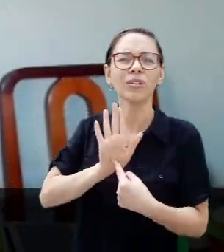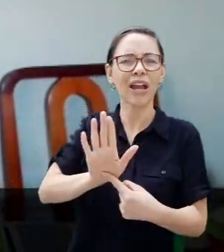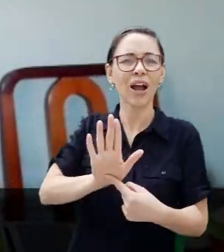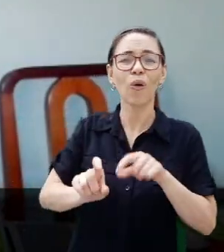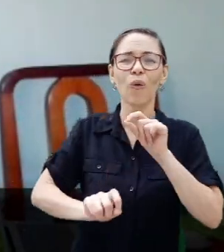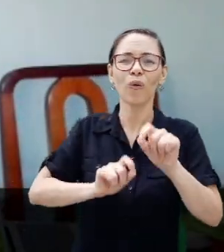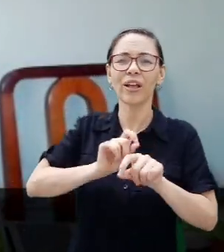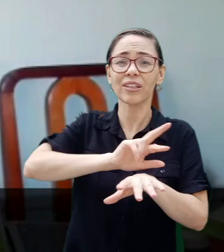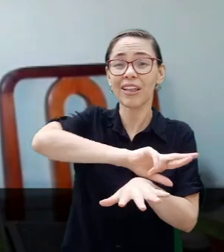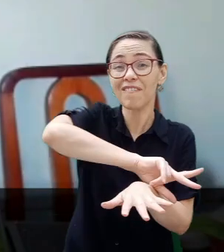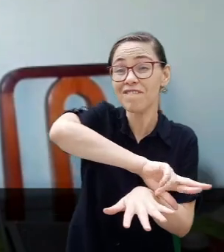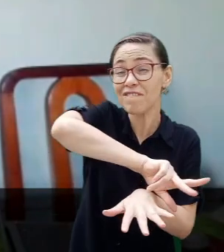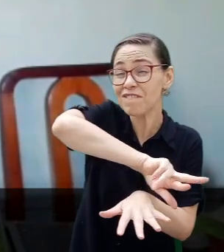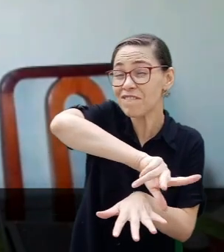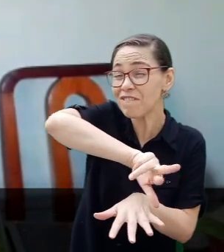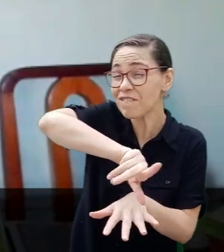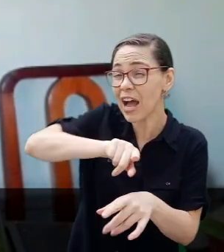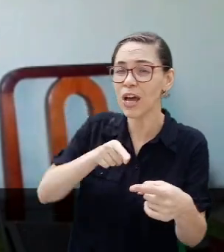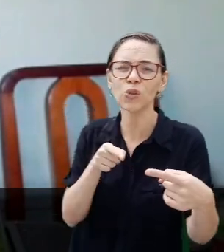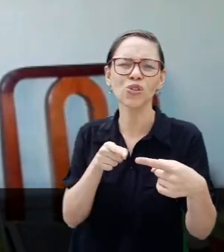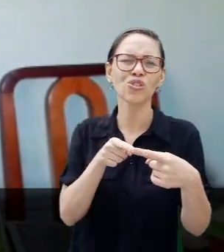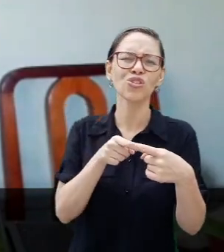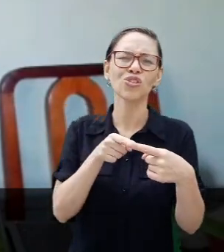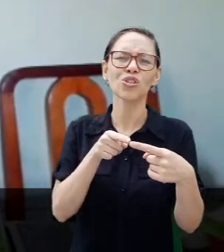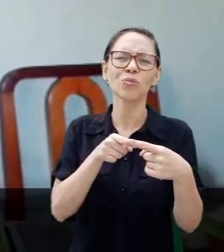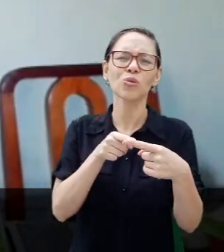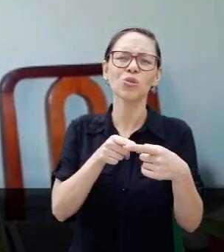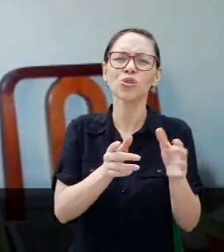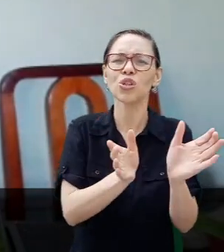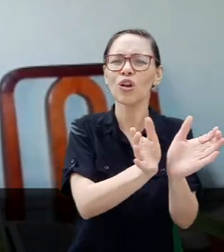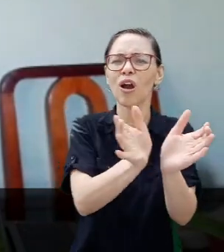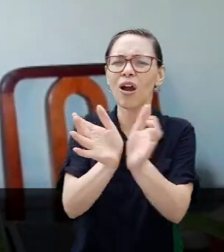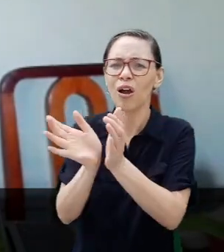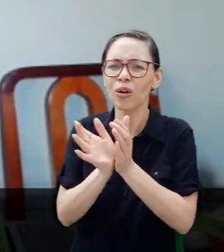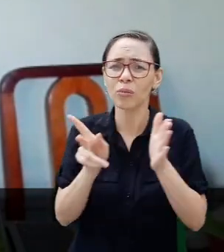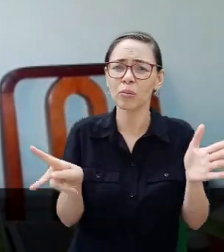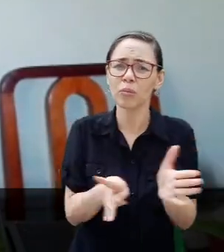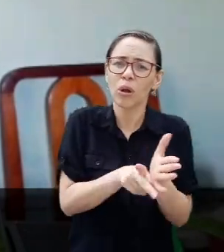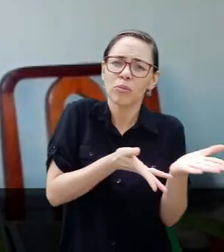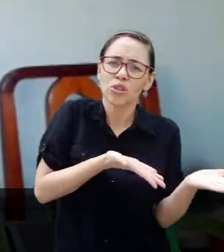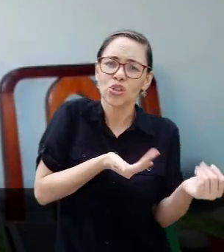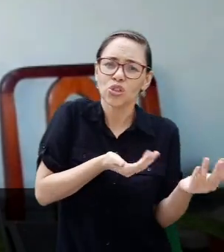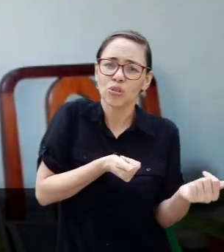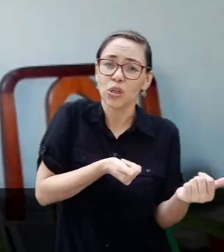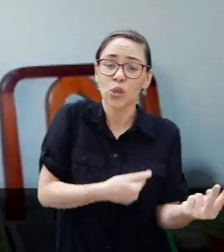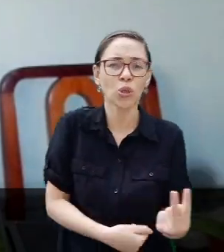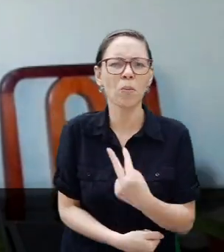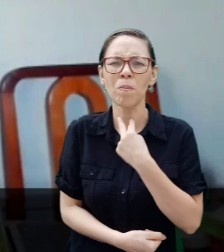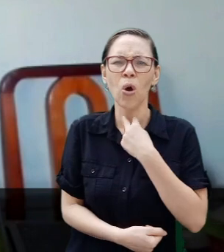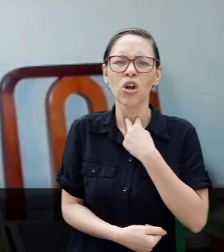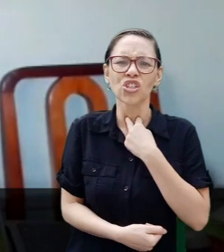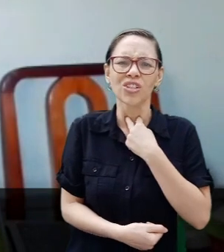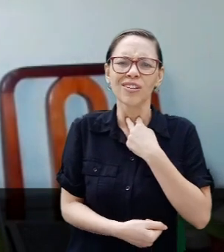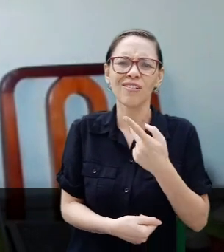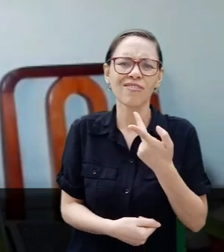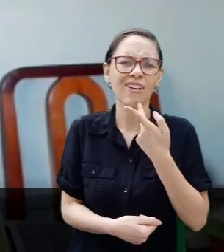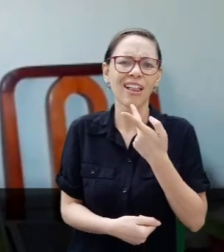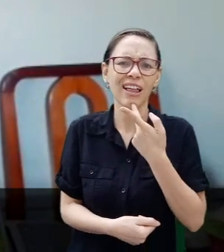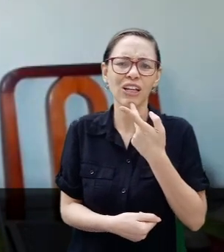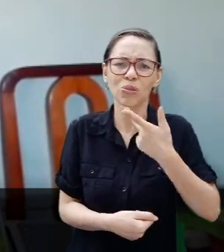questões de muitas juventudes no plural. A gente não pode fazer o